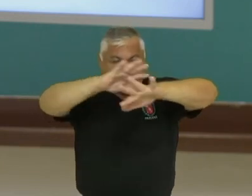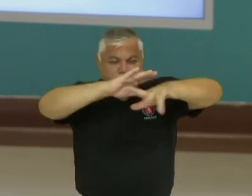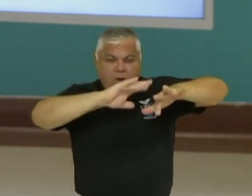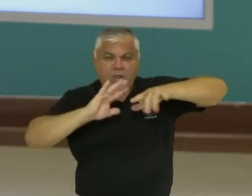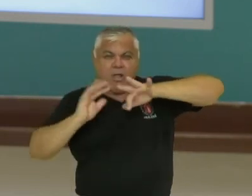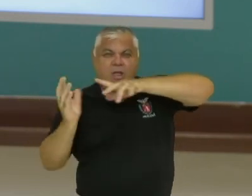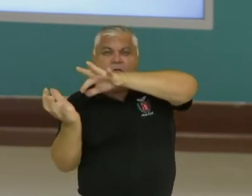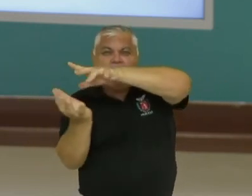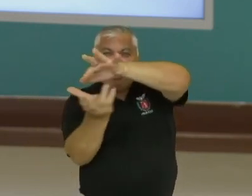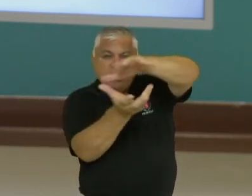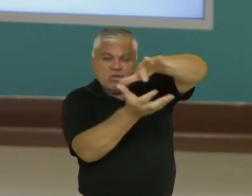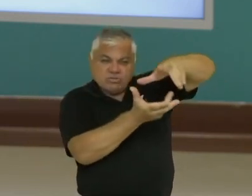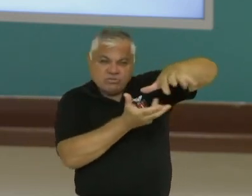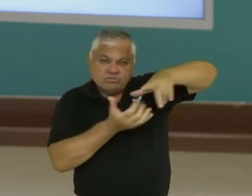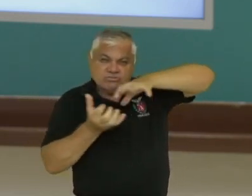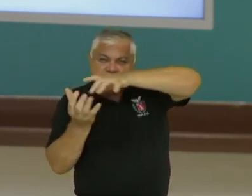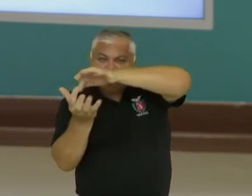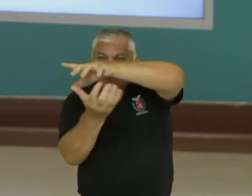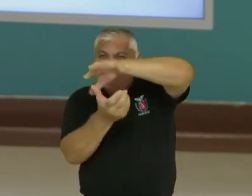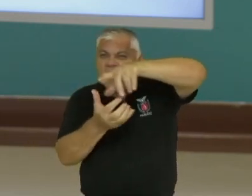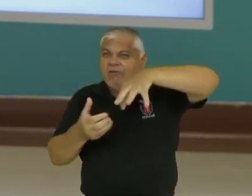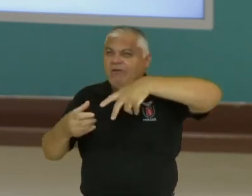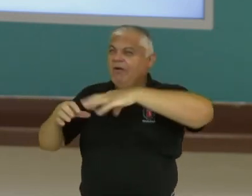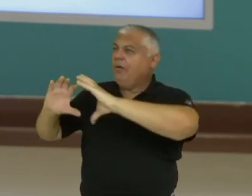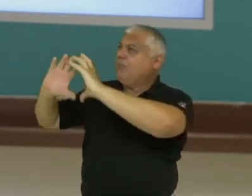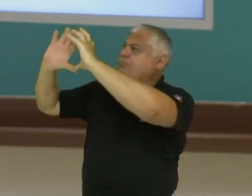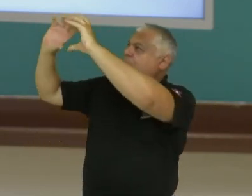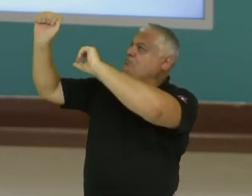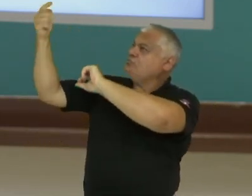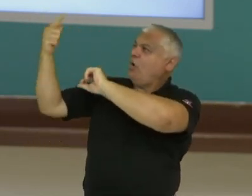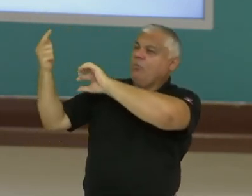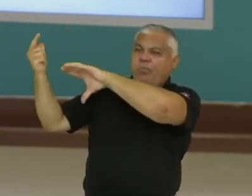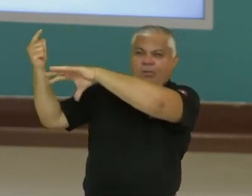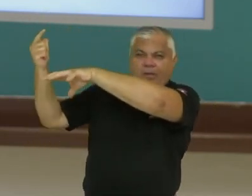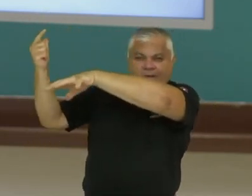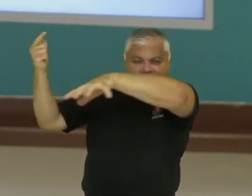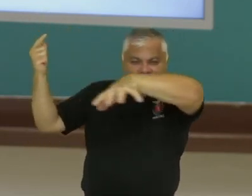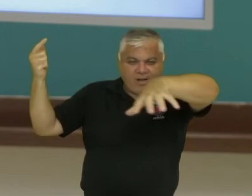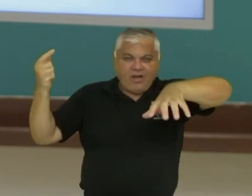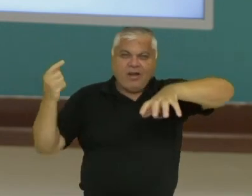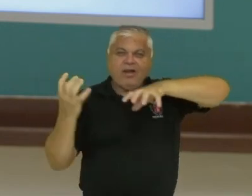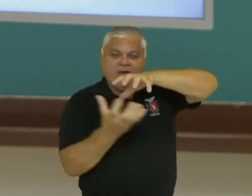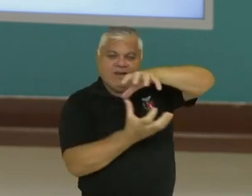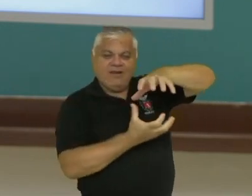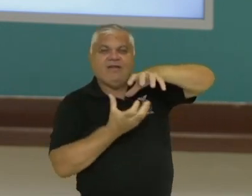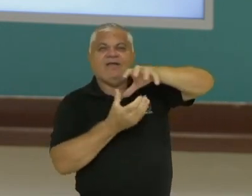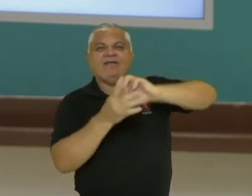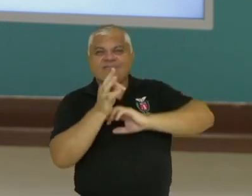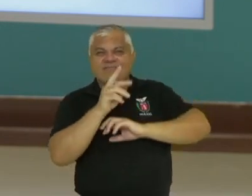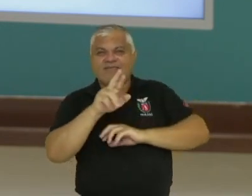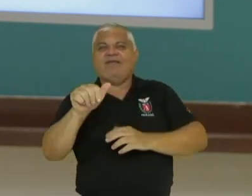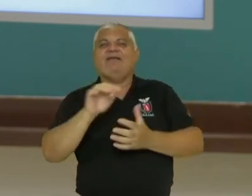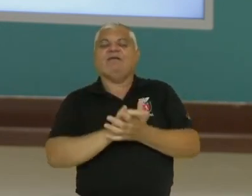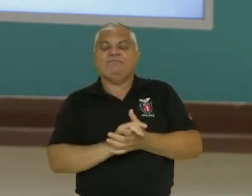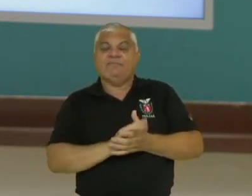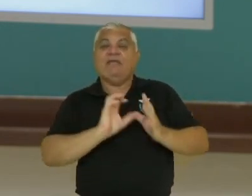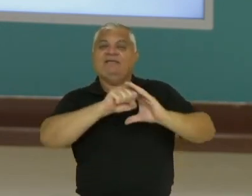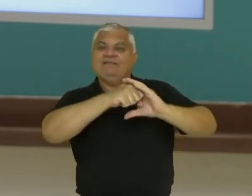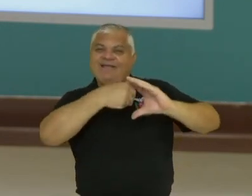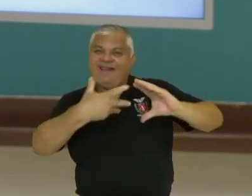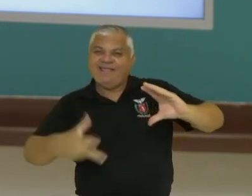matéria foi se reunindo, se agregando e formando os planetas, incluindo a Terra. As características da Terra primitiva